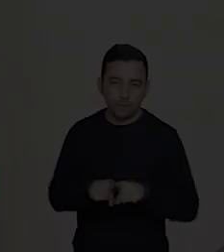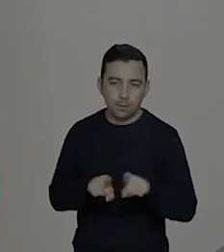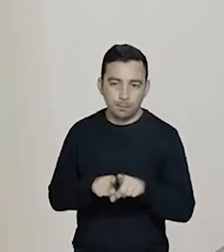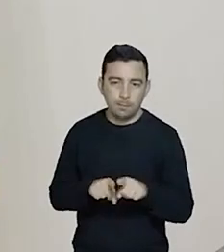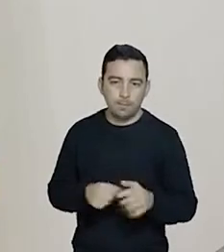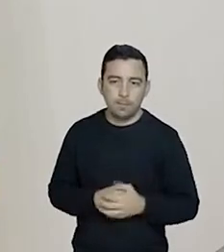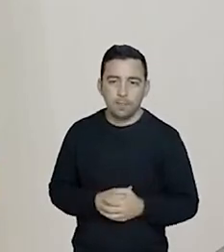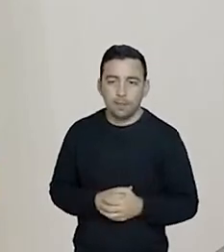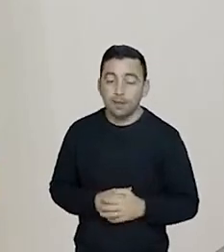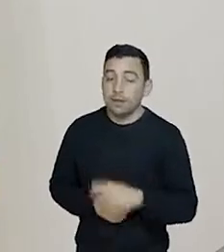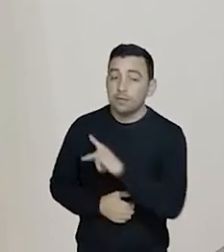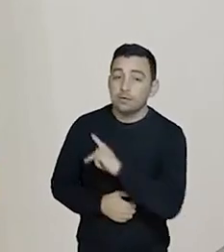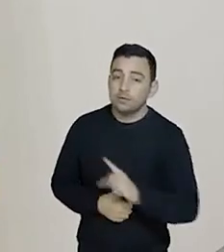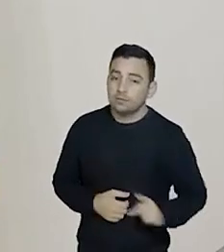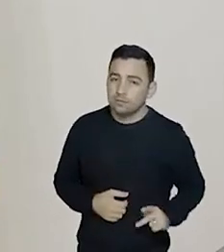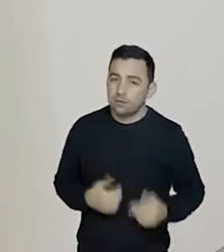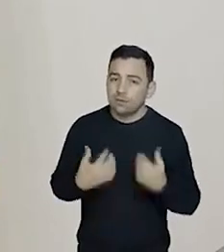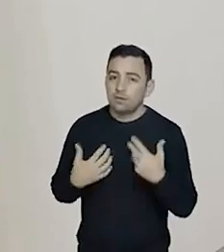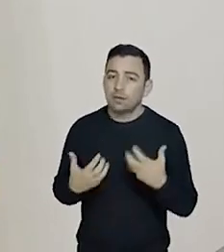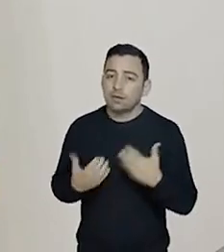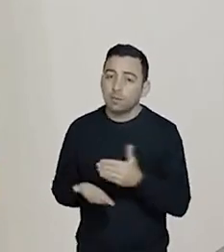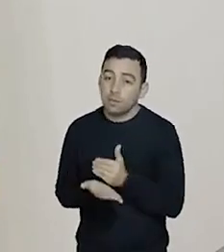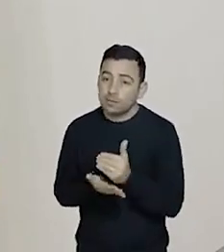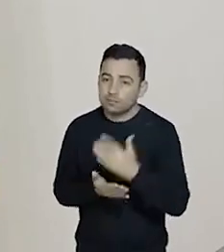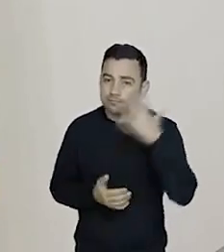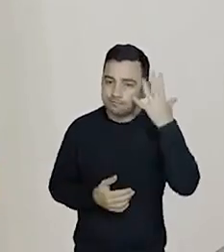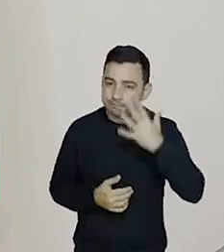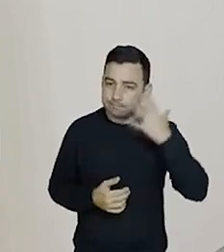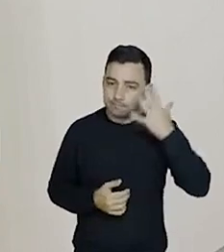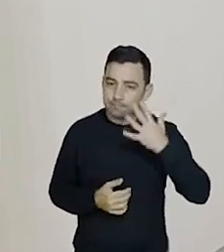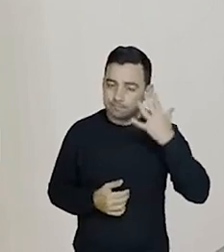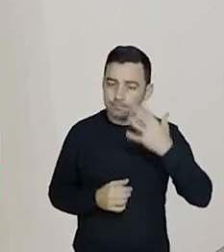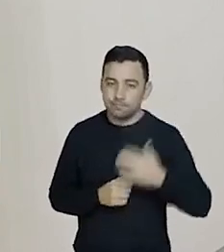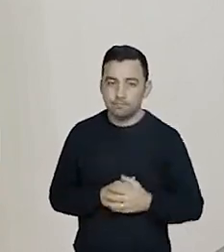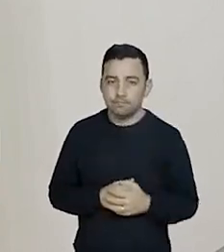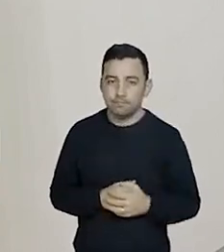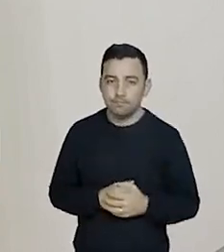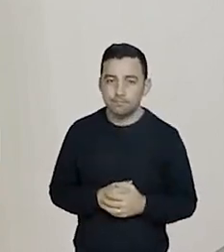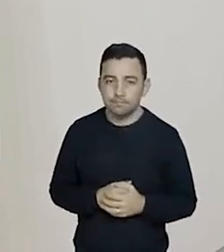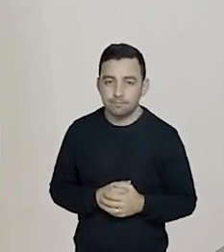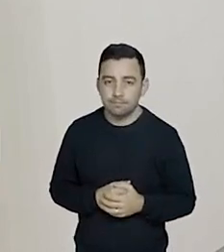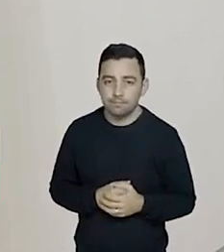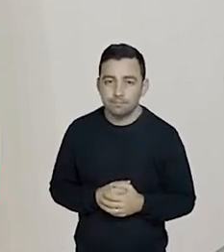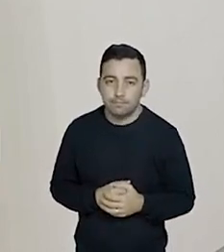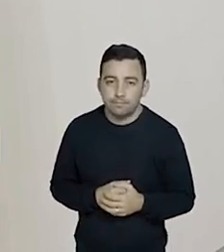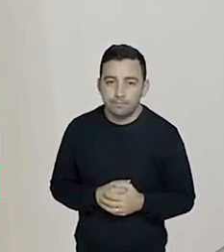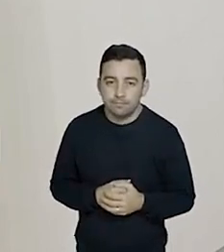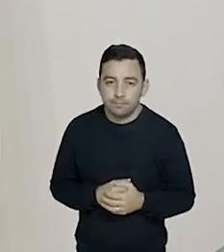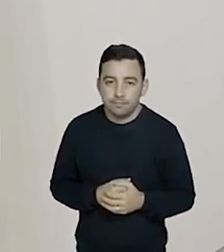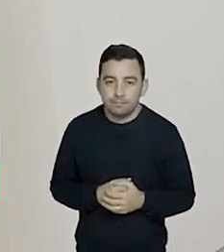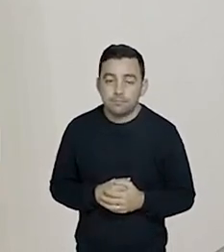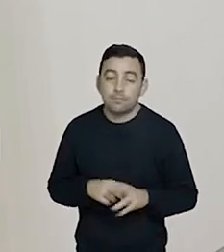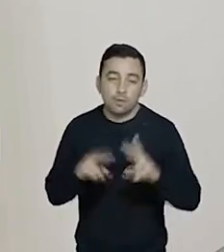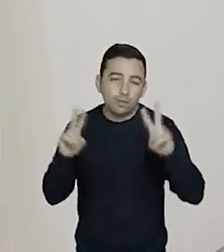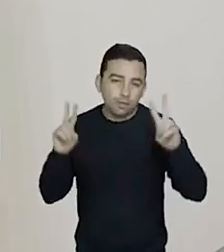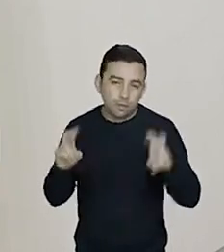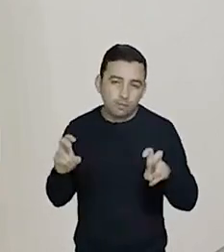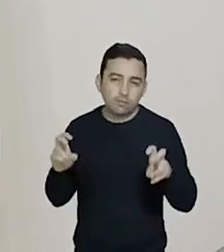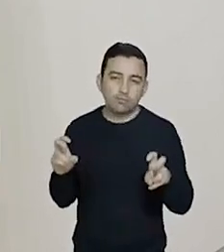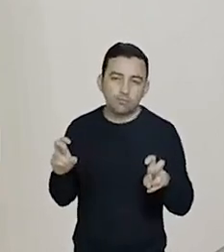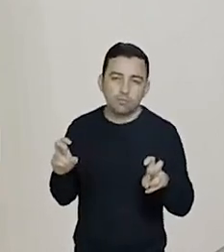quero na verdade iniciar a minha fala falando de um tema que a gente